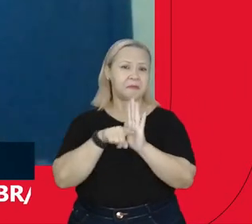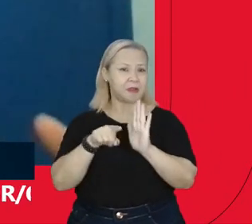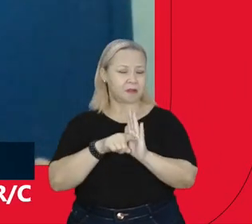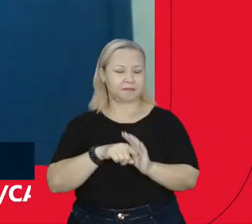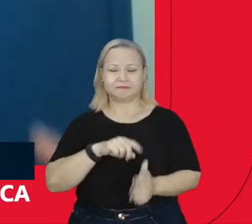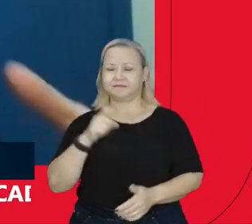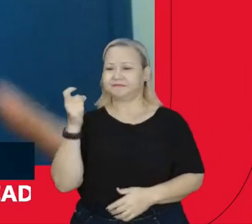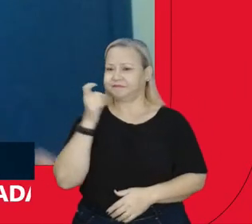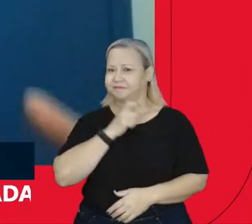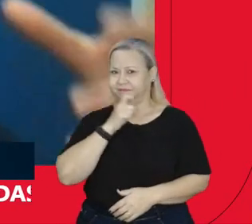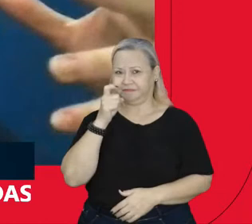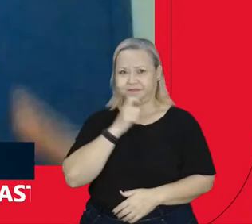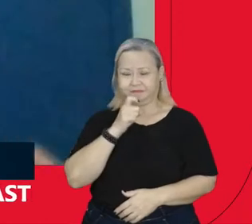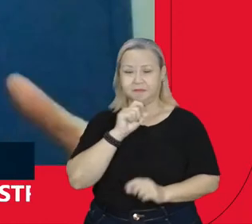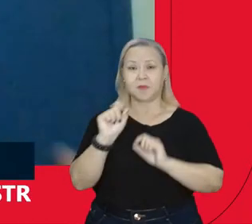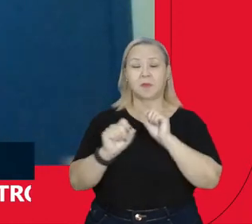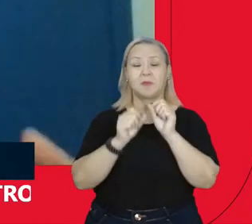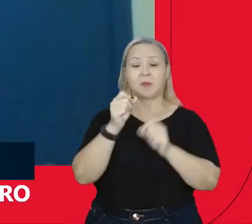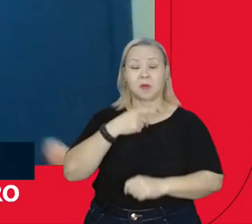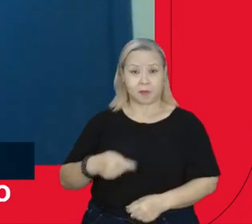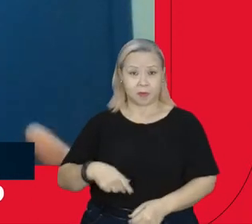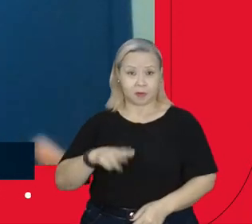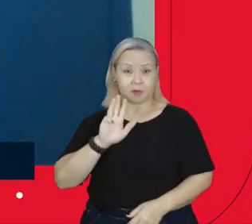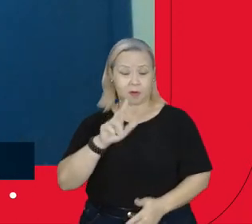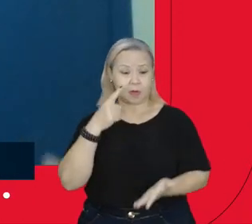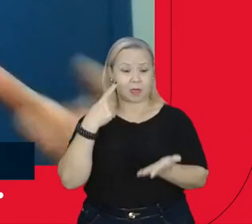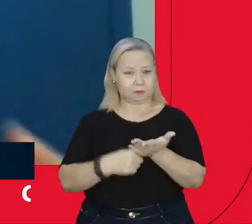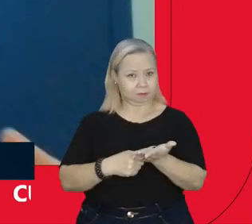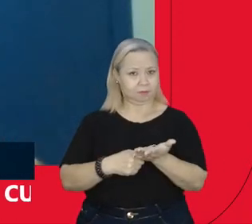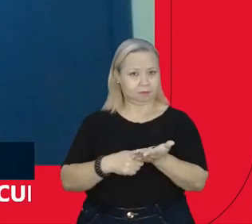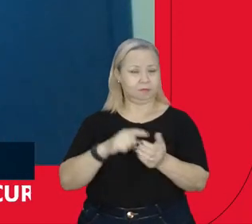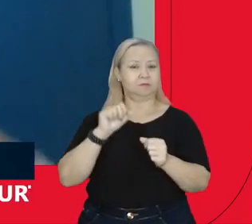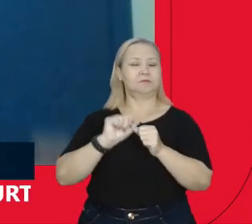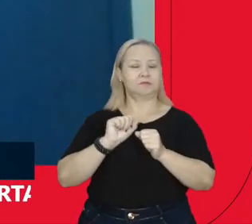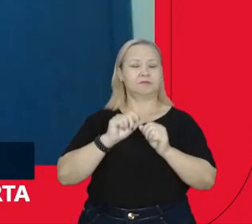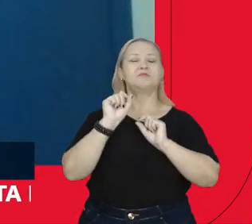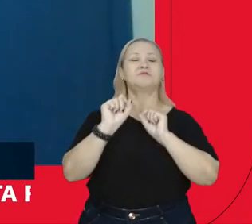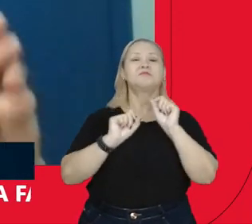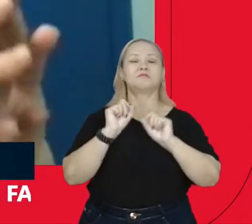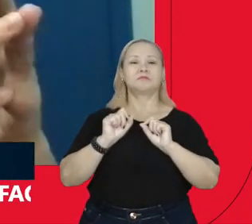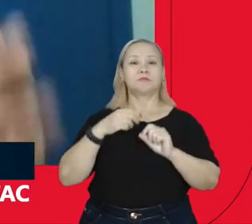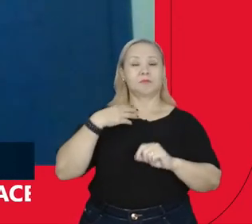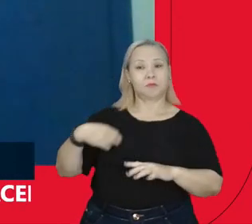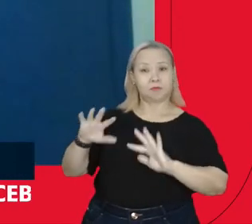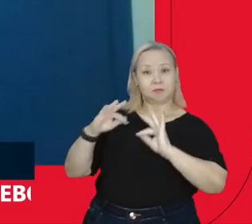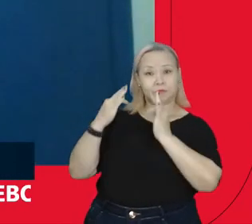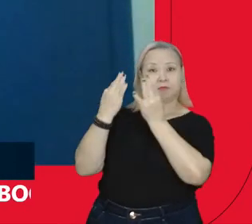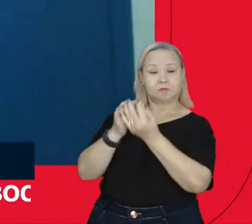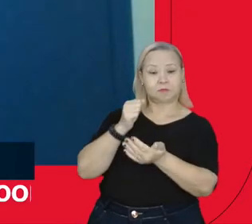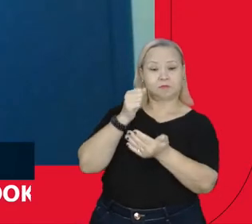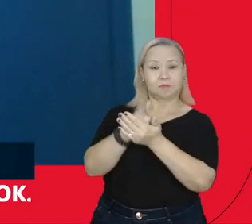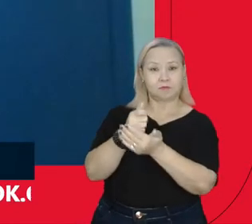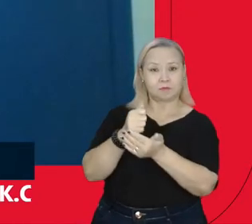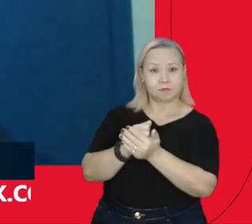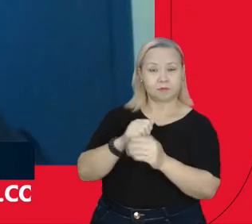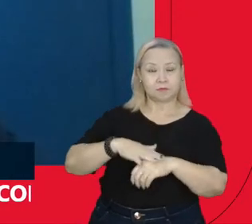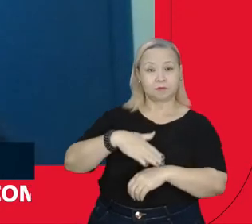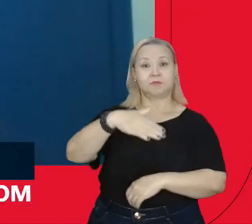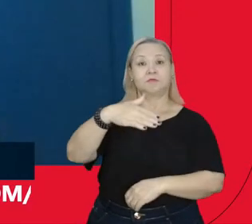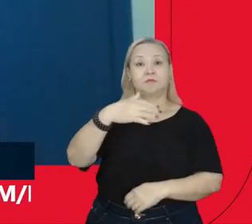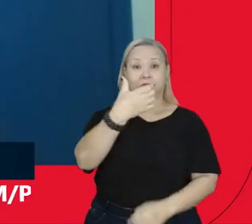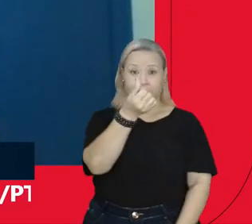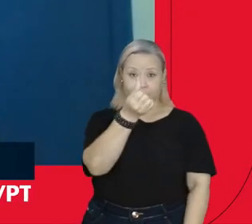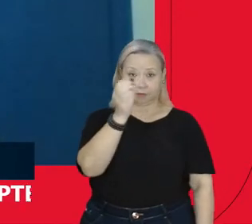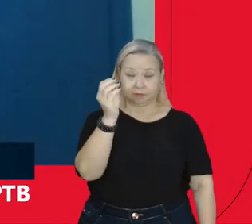O que o presidente Lula já se comprometeu a fazer? Um Bolsa Família que parta dos R$600, então